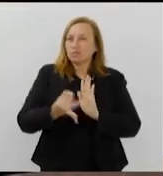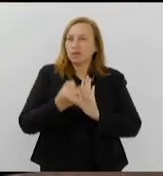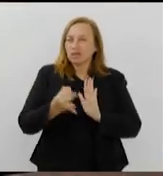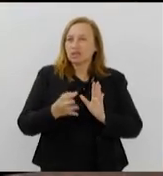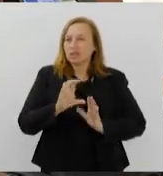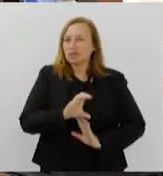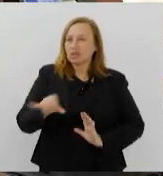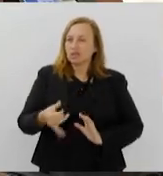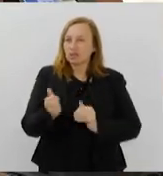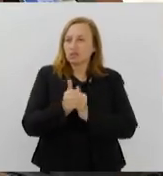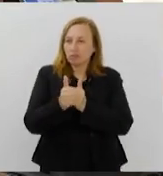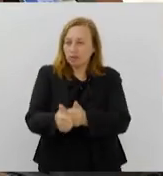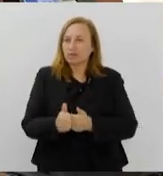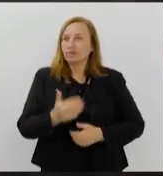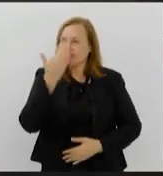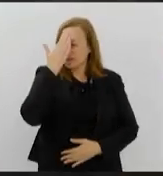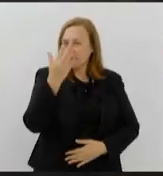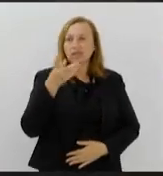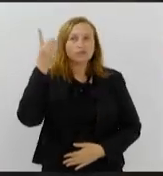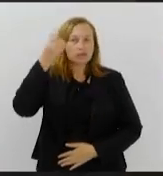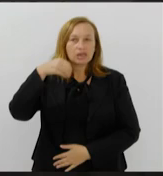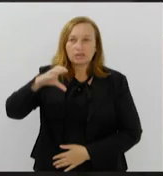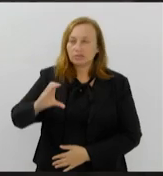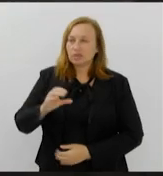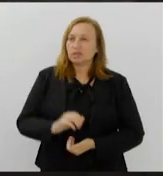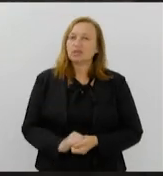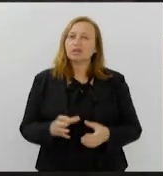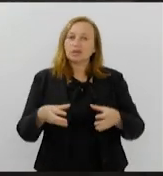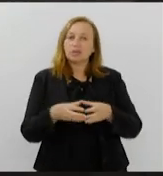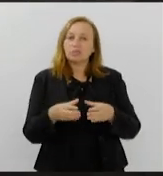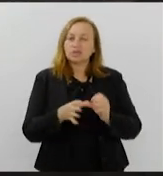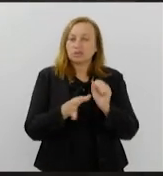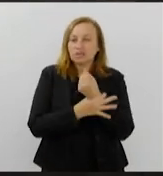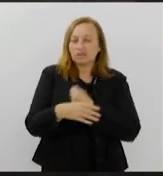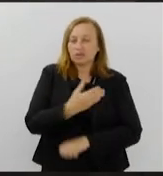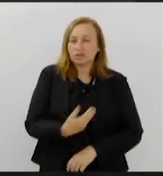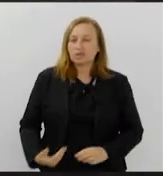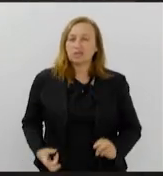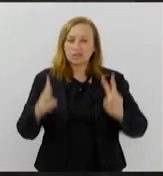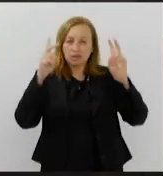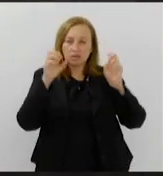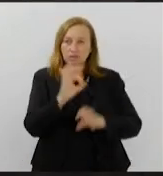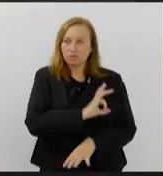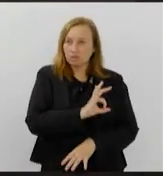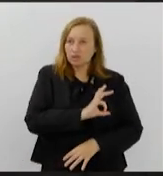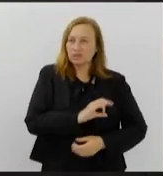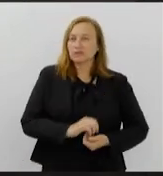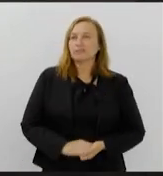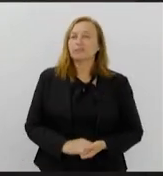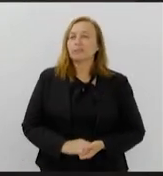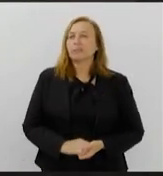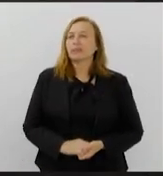CCJ. Muito obrigado, deputado Mink. Pela Comissão de Segurança Pública e Assuntos de Polícia,